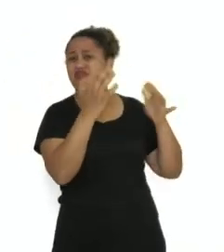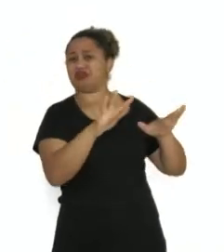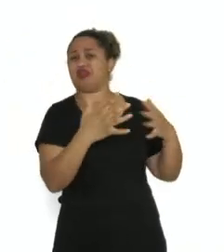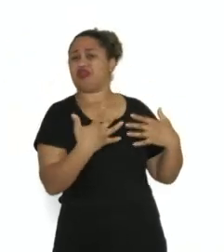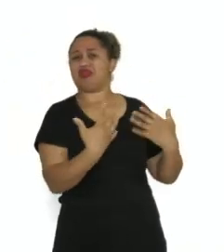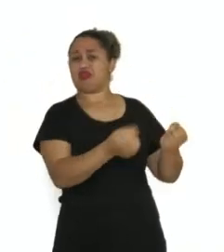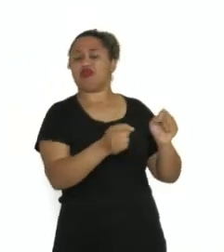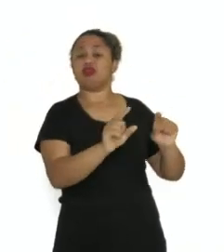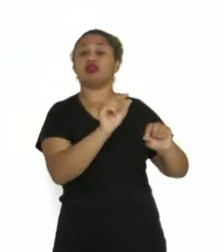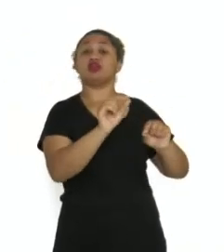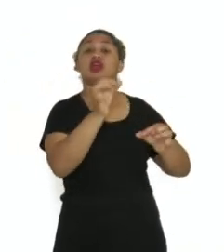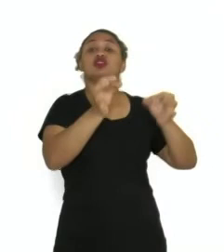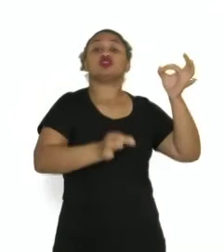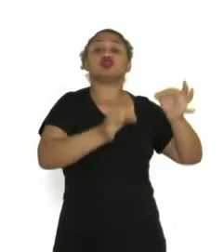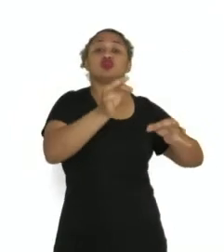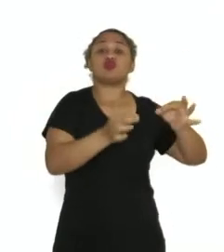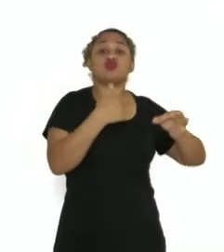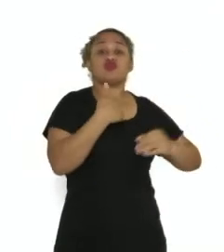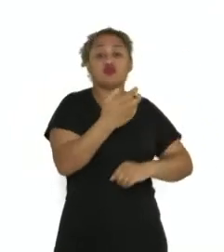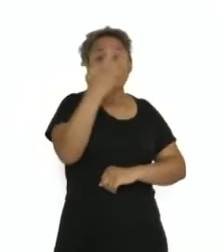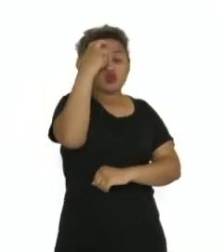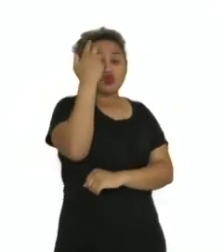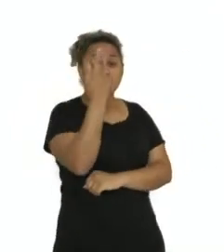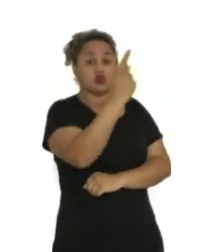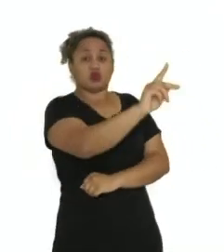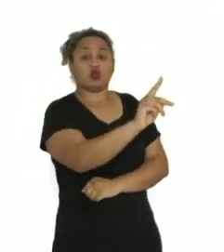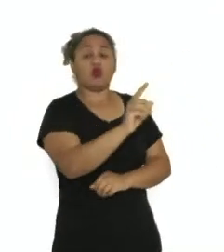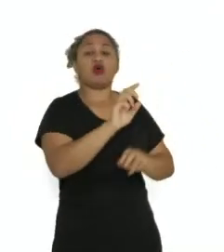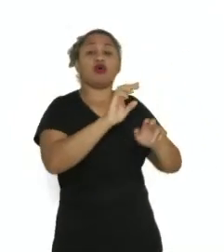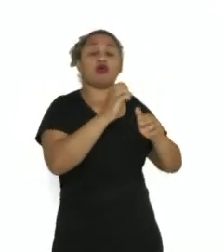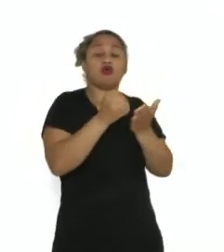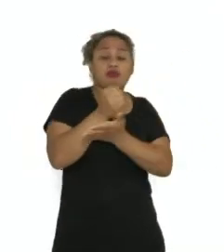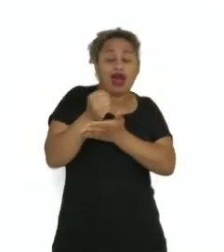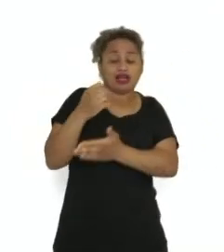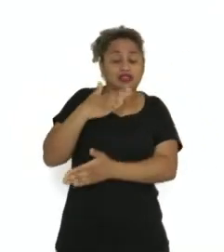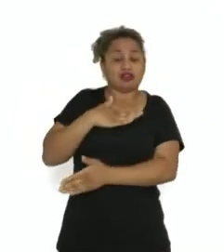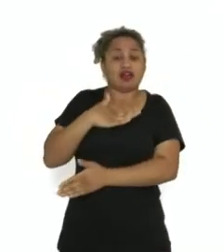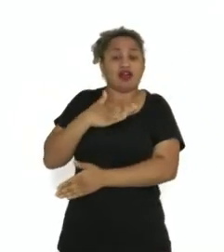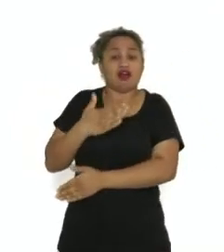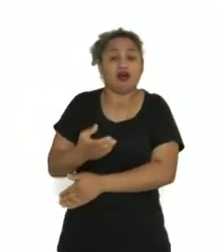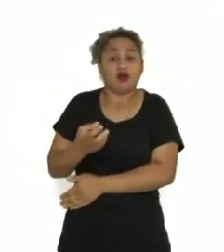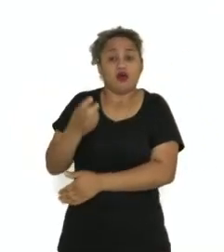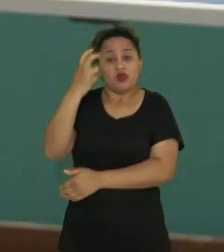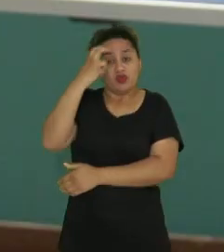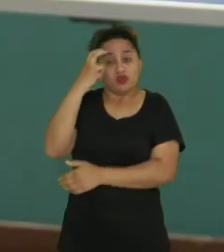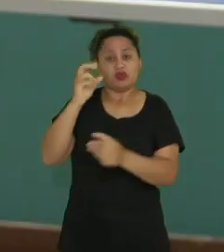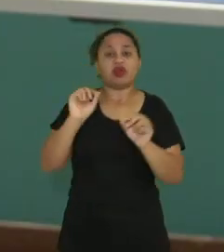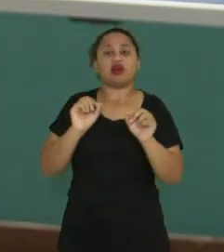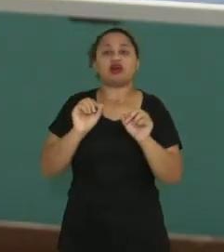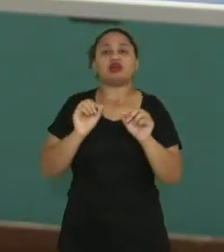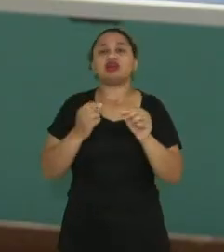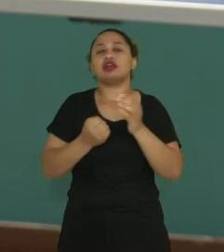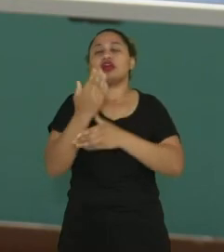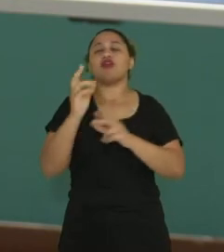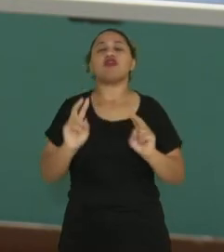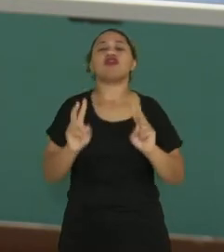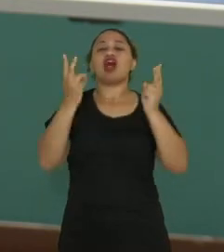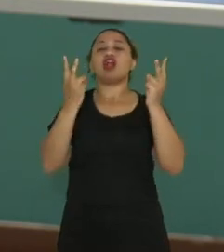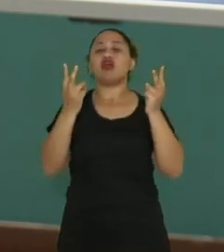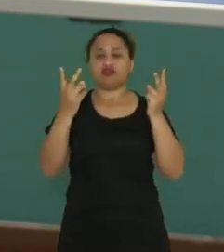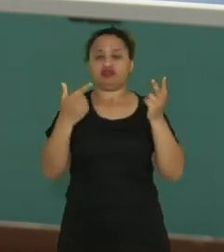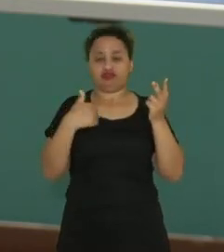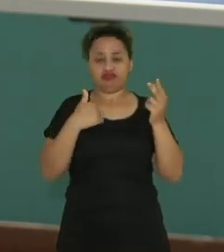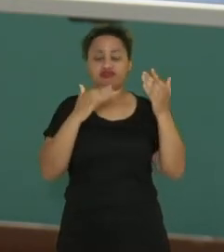gente julgar a cultura do outro a partir da nossa cultura, emitindo juízo de valor. A gente analisa, né,